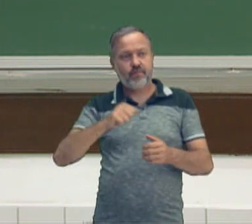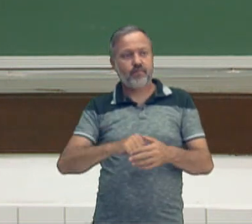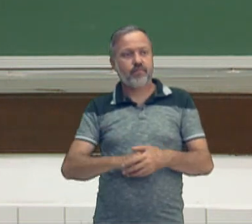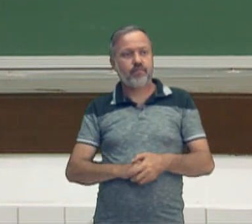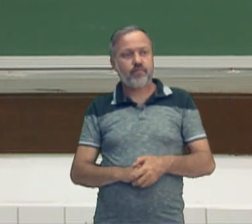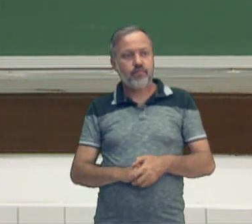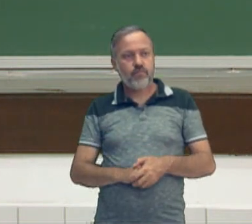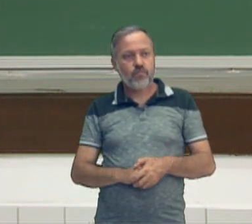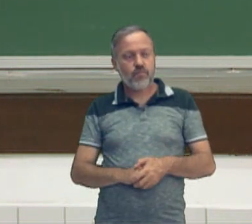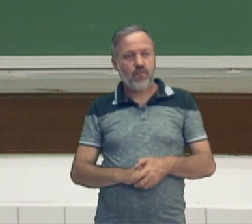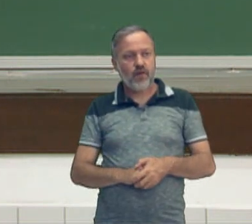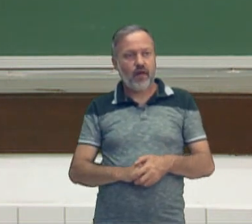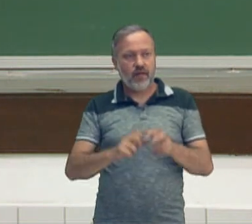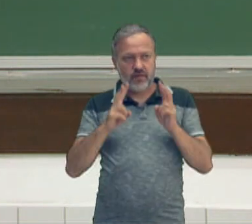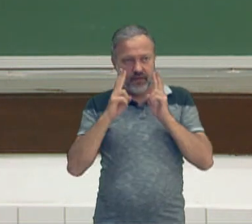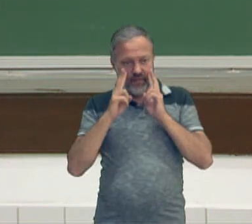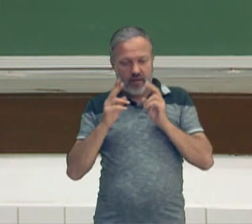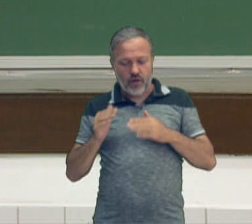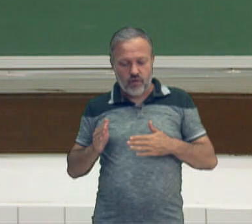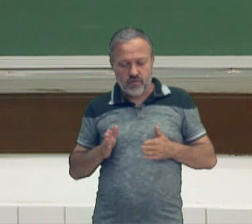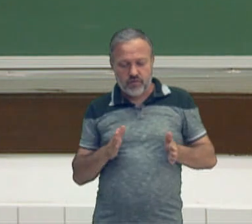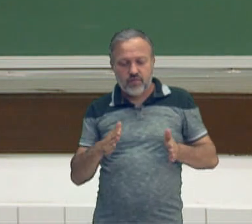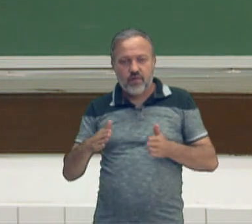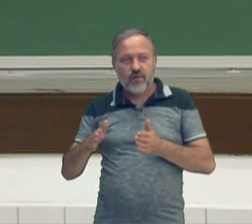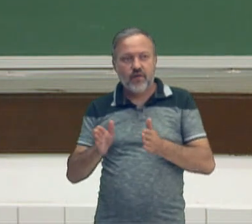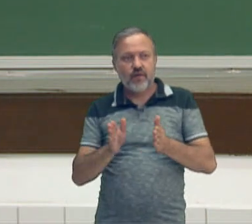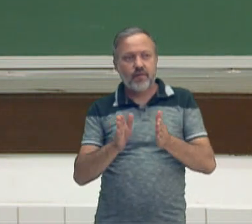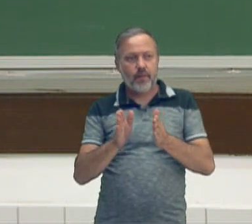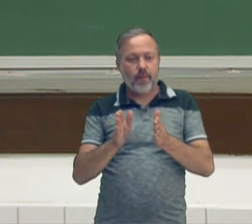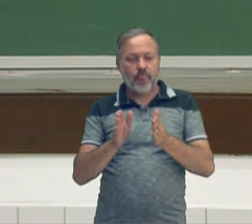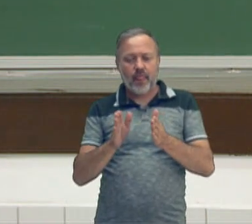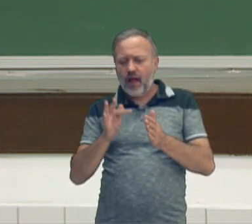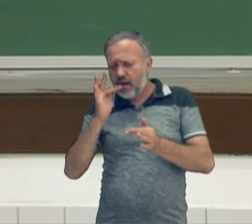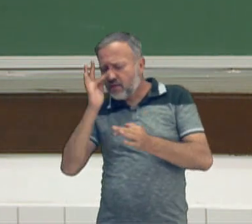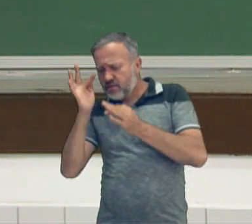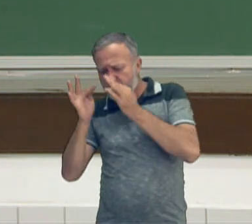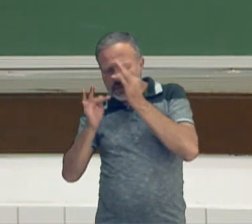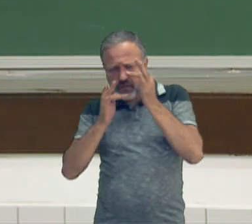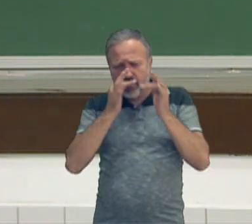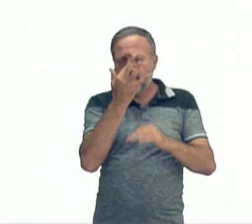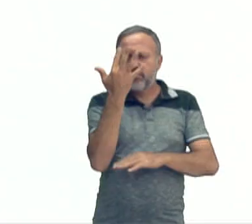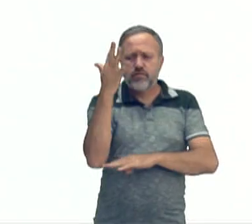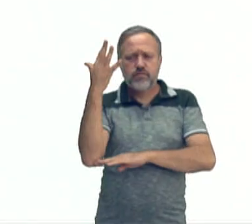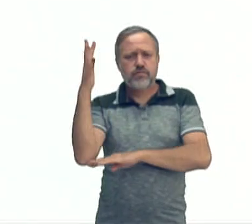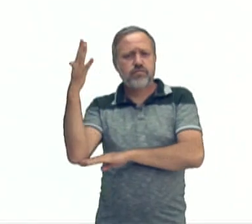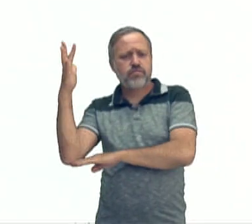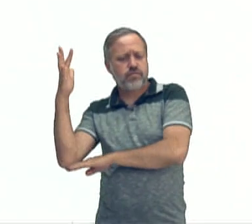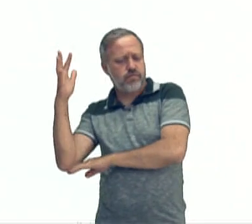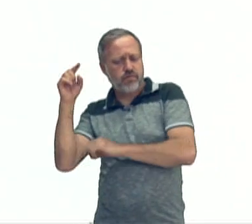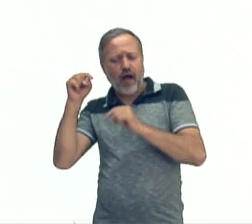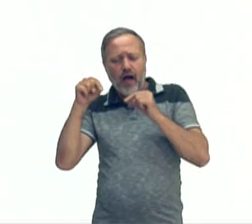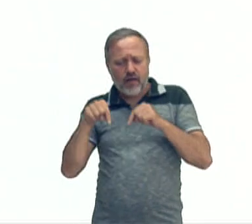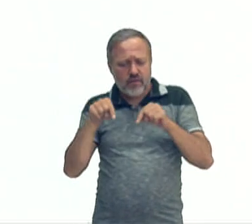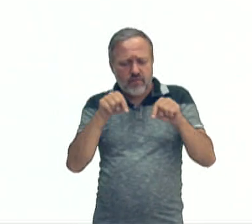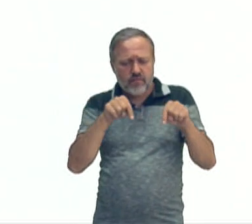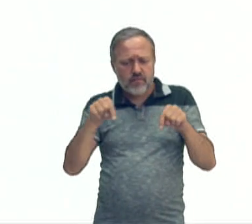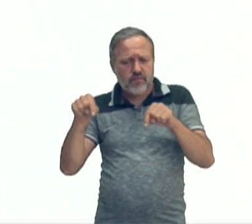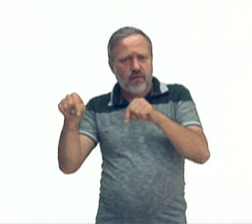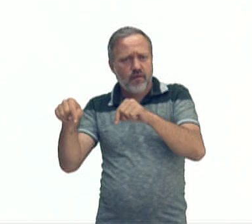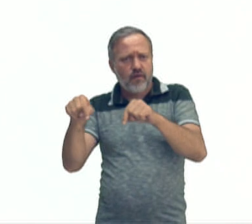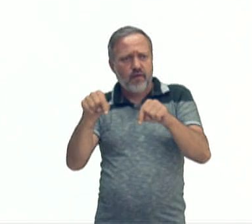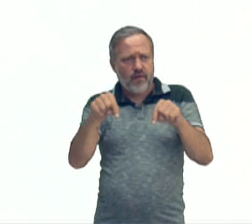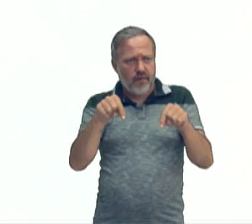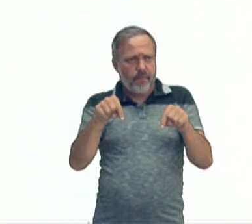tipo do caminho que vocês estão vendo, as flores, as árvores, ela trouxe,